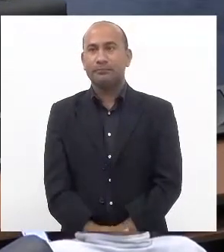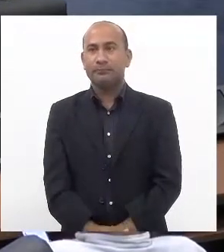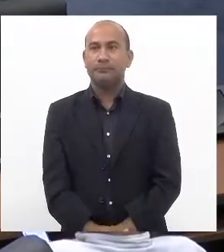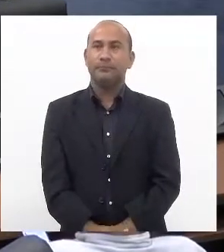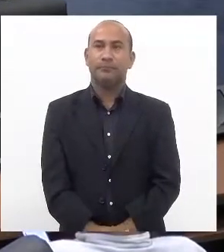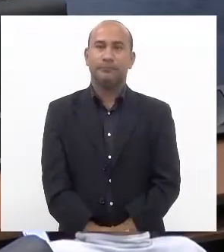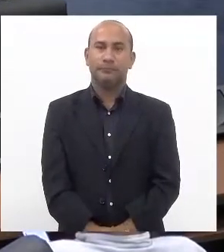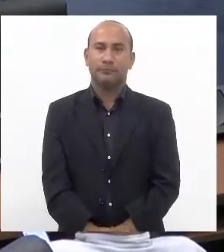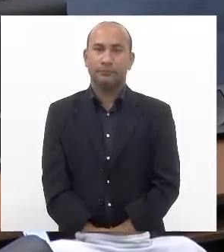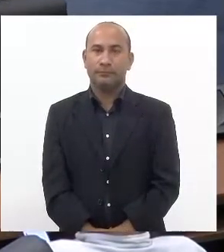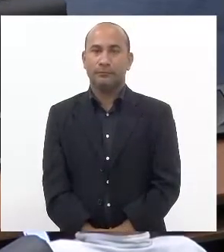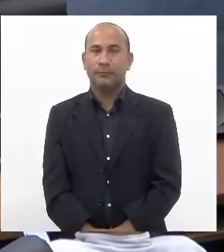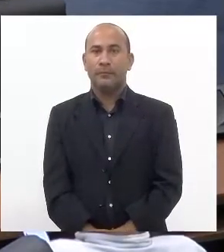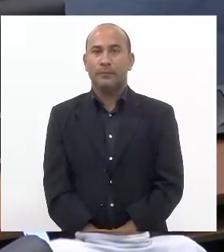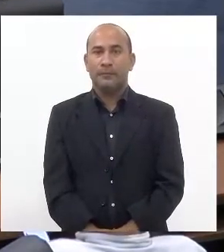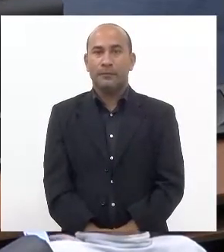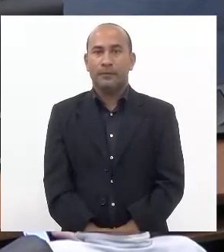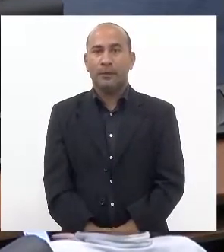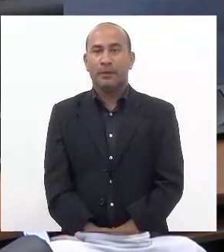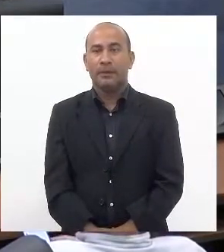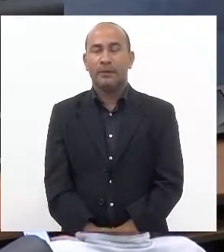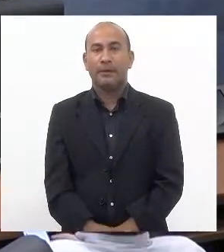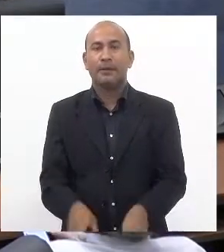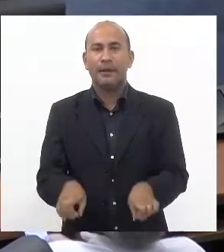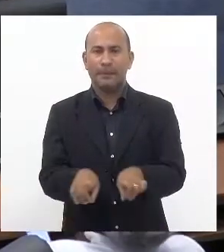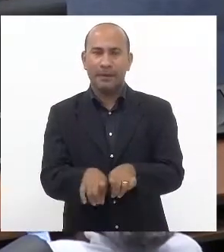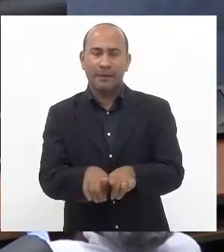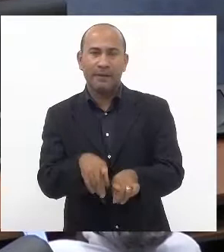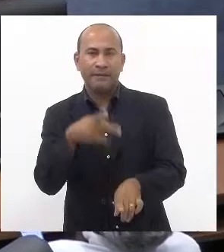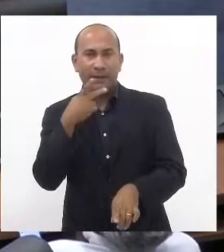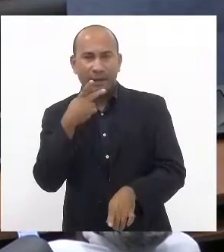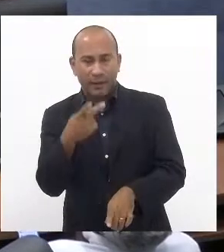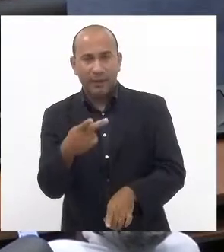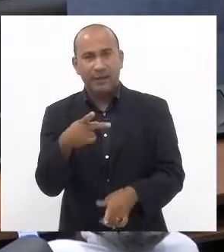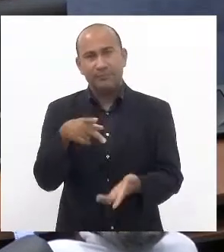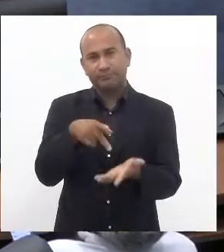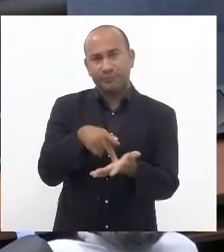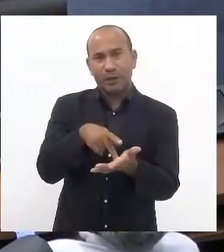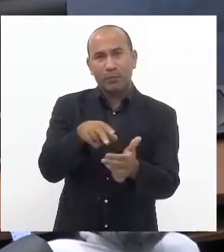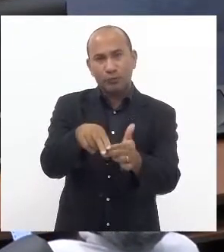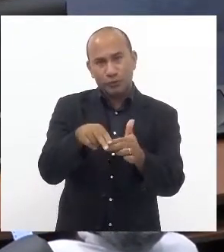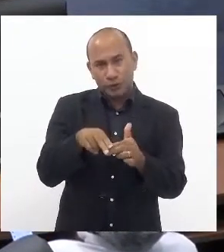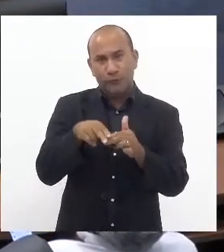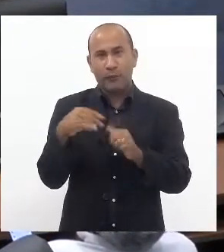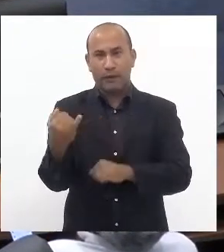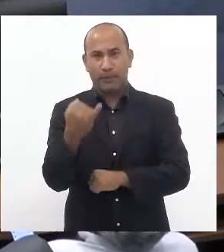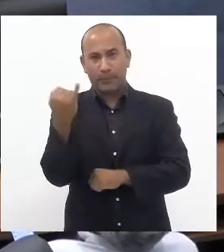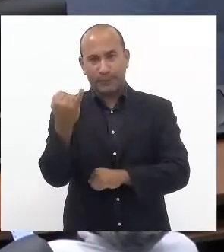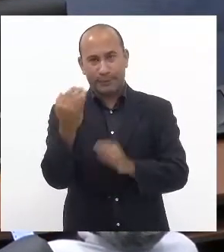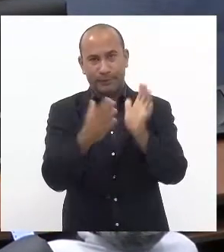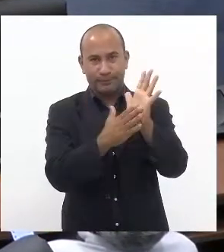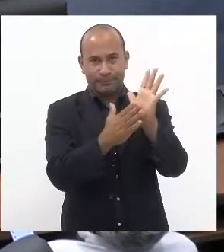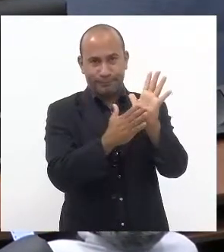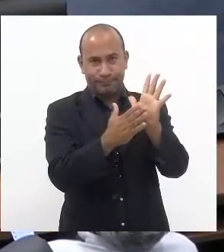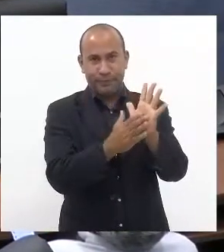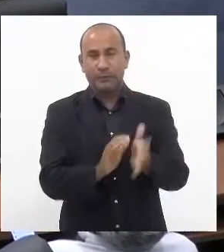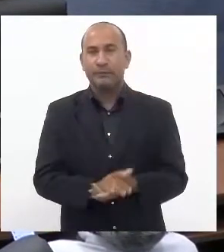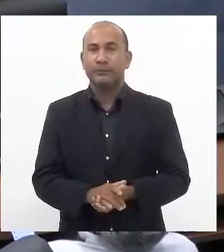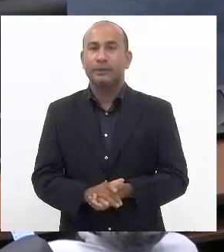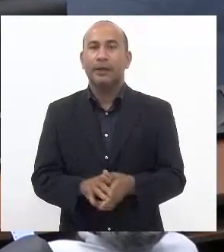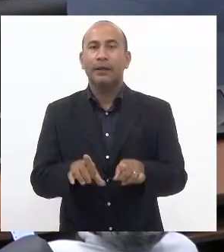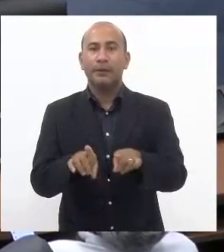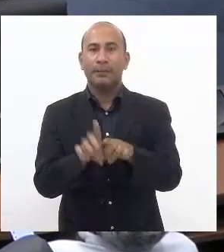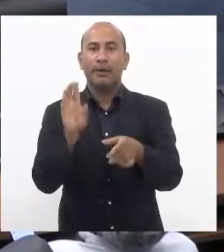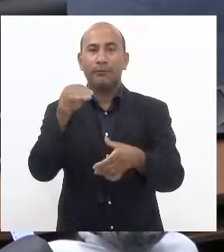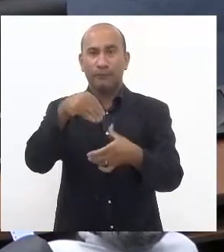Aires, que lhe dá sinceras congratulações pela importante homenagem e os maiores votos da mais